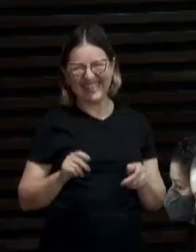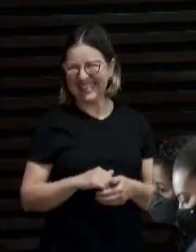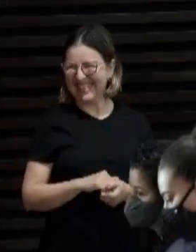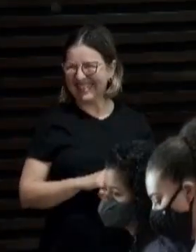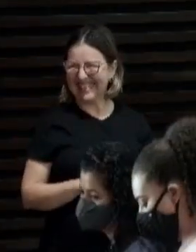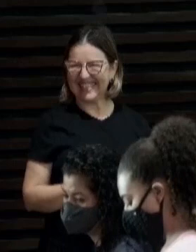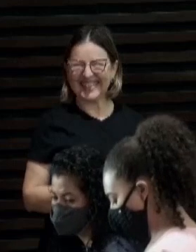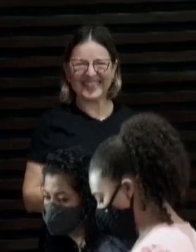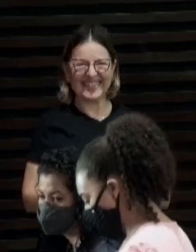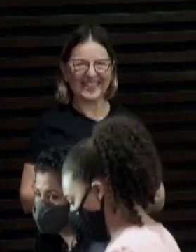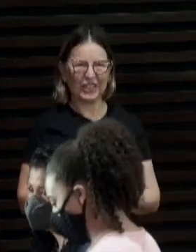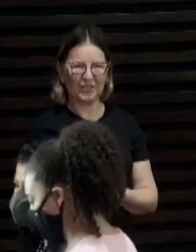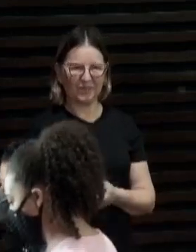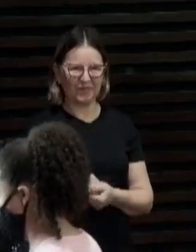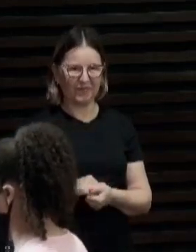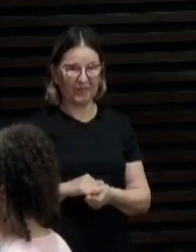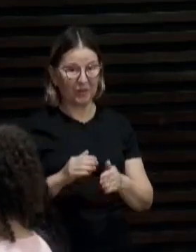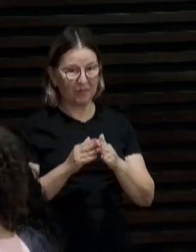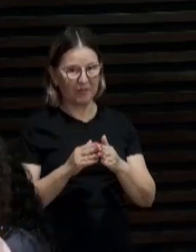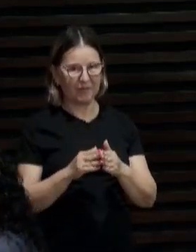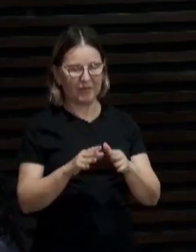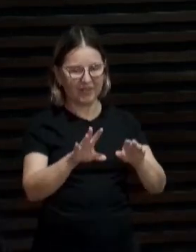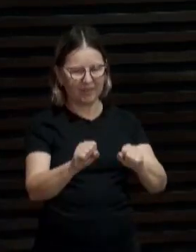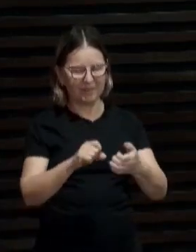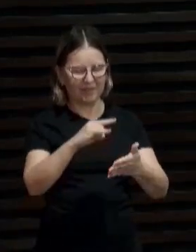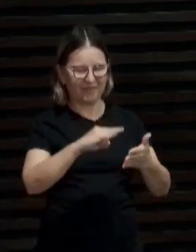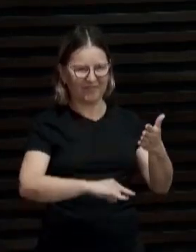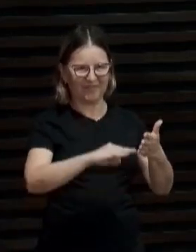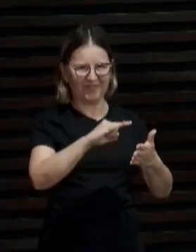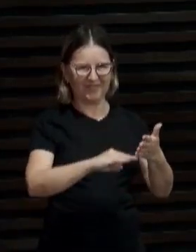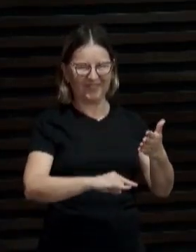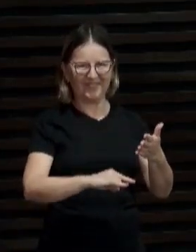Eu convido todos a abrirem os seus boletins.